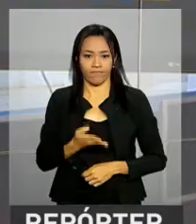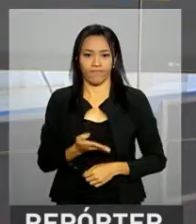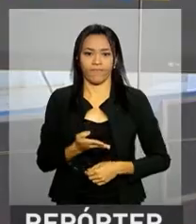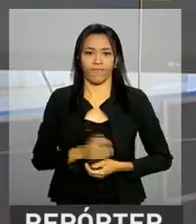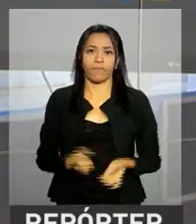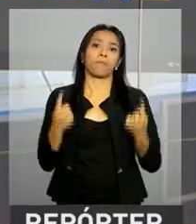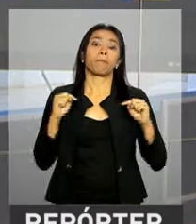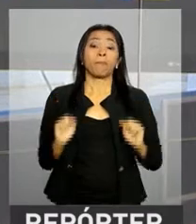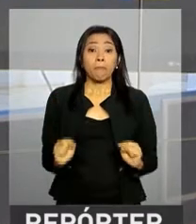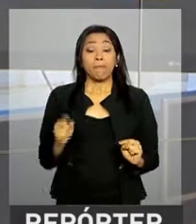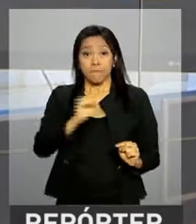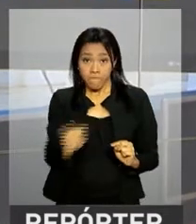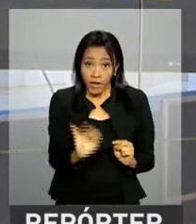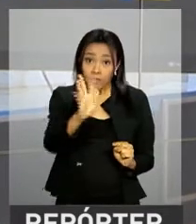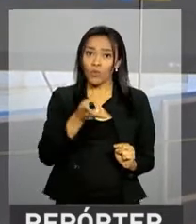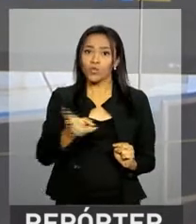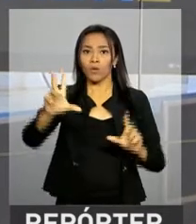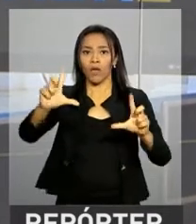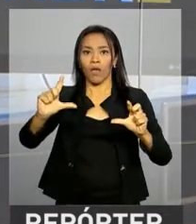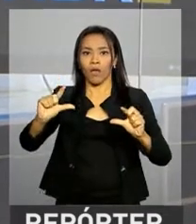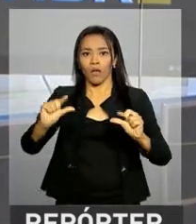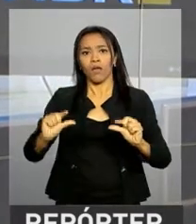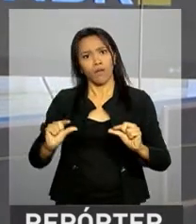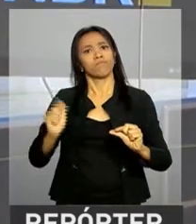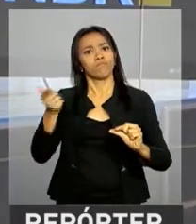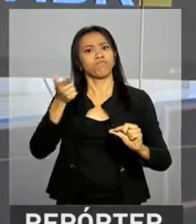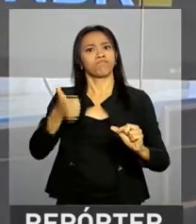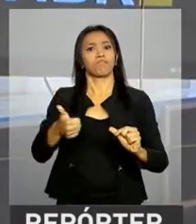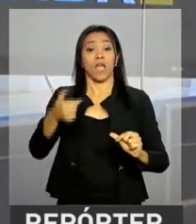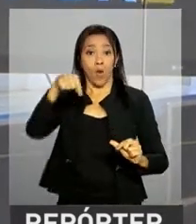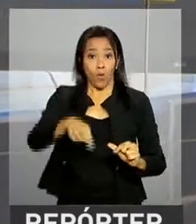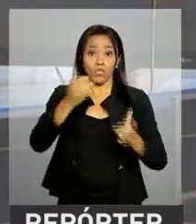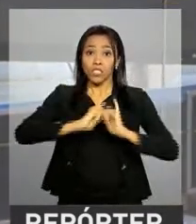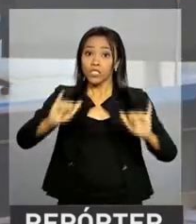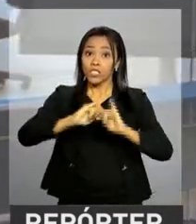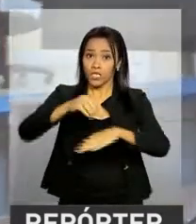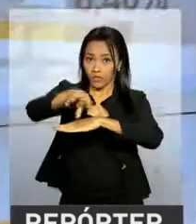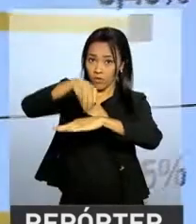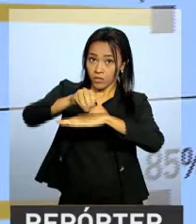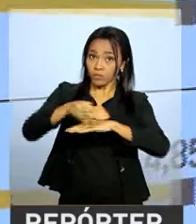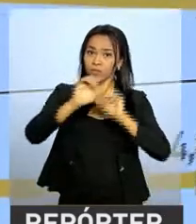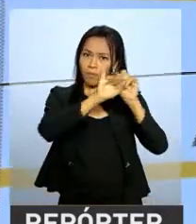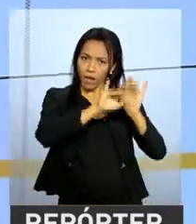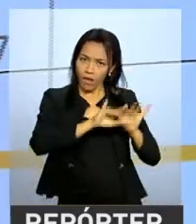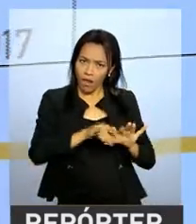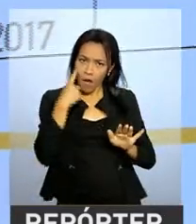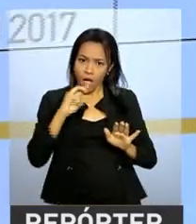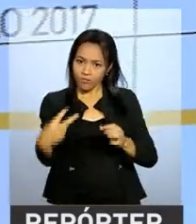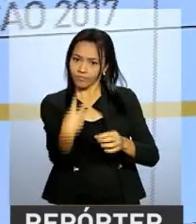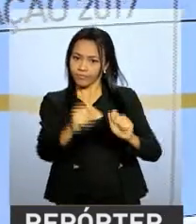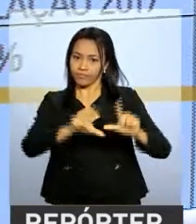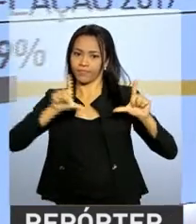e olha a inflação continua em queda viu os dados apresentados nesta segunda feira pelo boletim focus a gente vai colocar aqui no telão